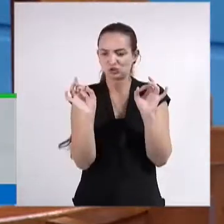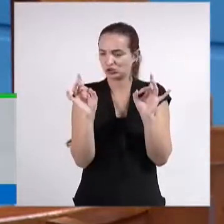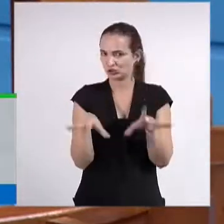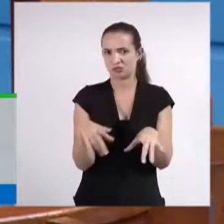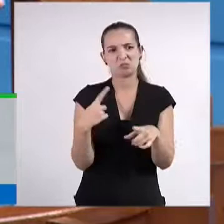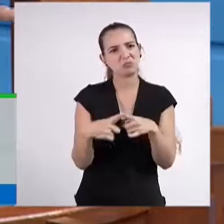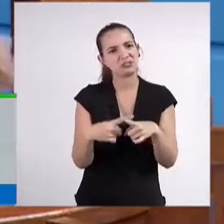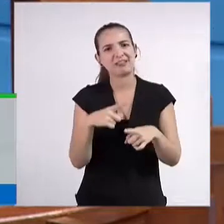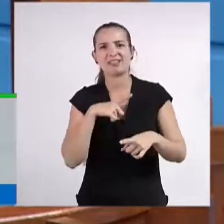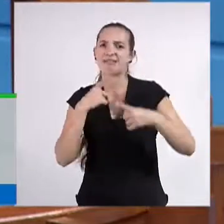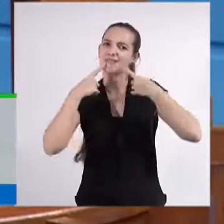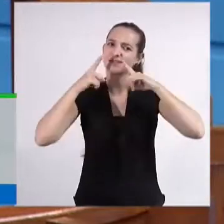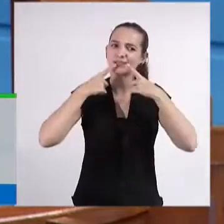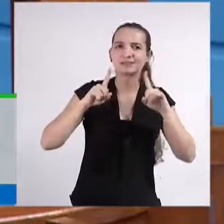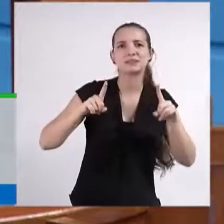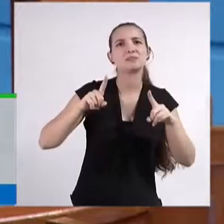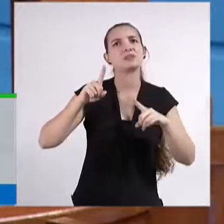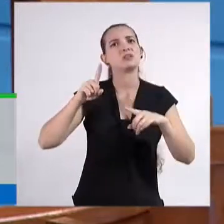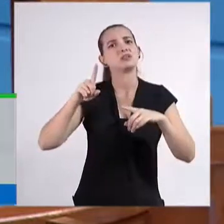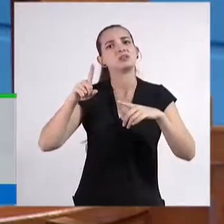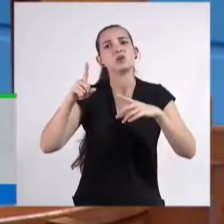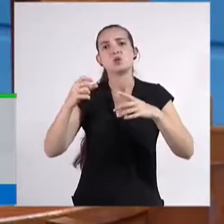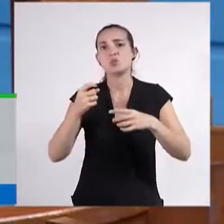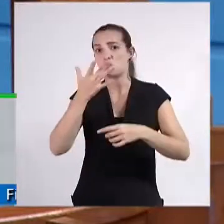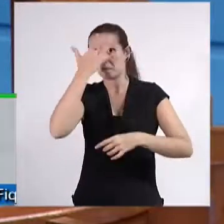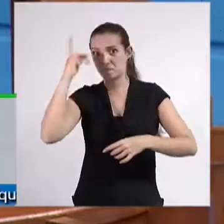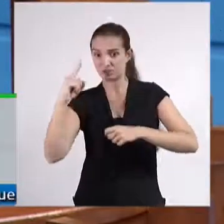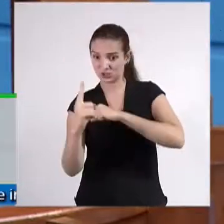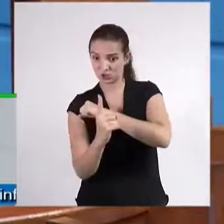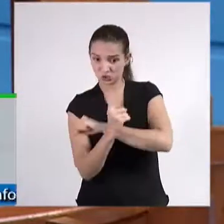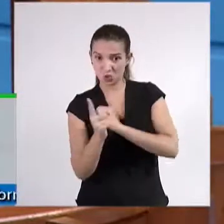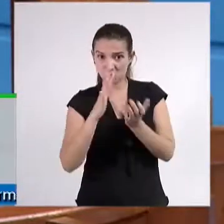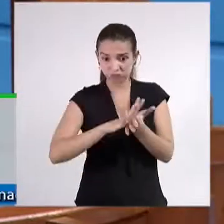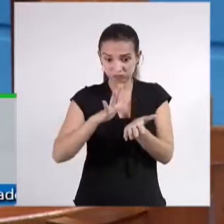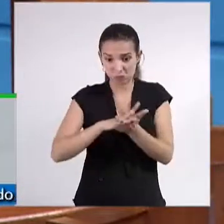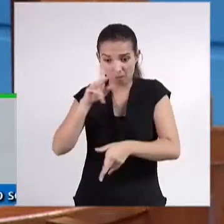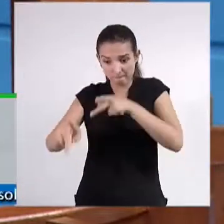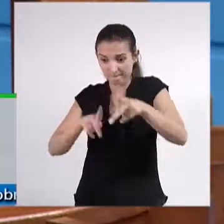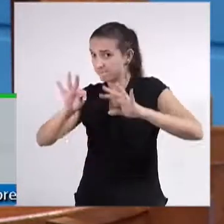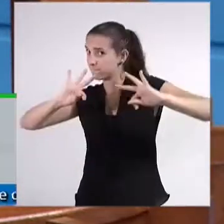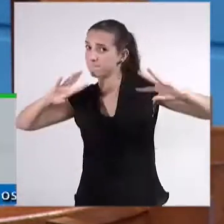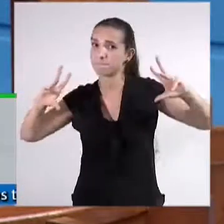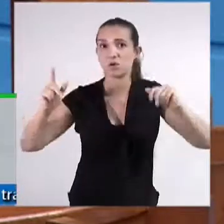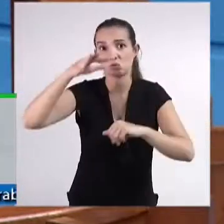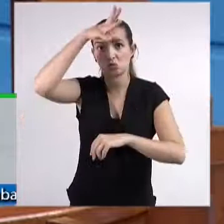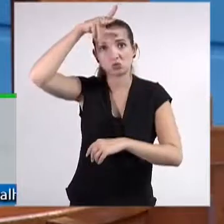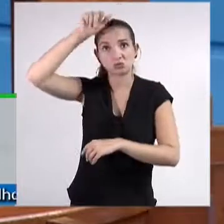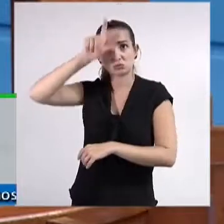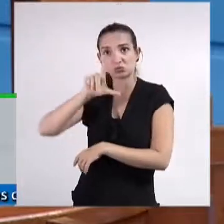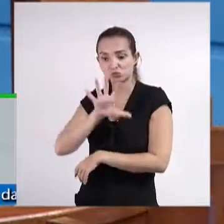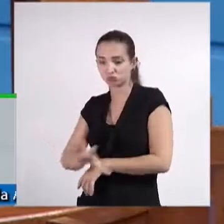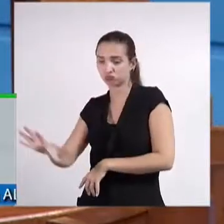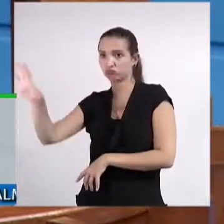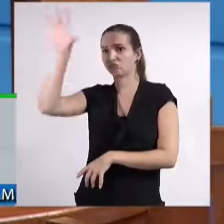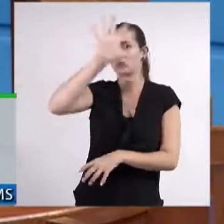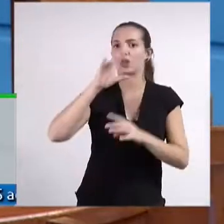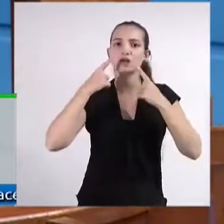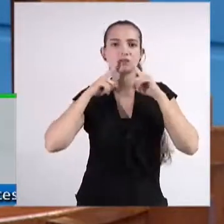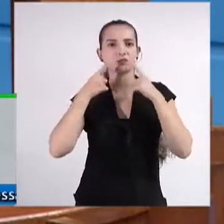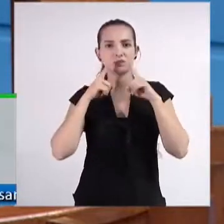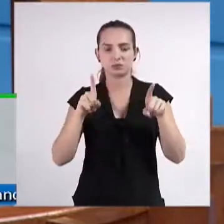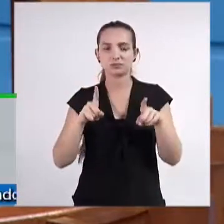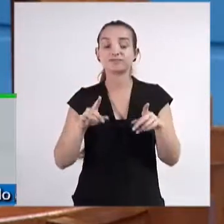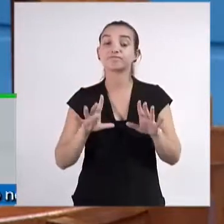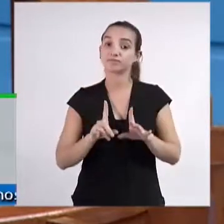são generalizadas, ocorrem no estado todo, não é aqui ou acolá. Apesar do PROCON